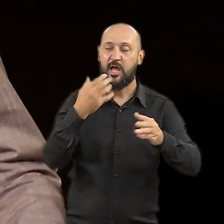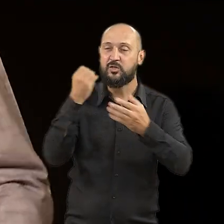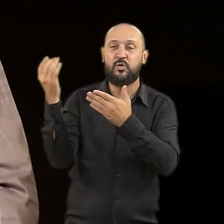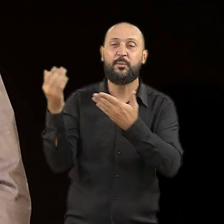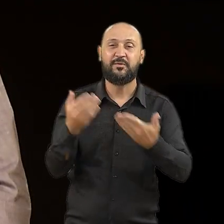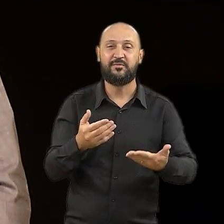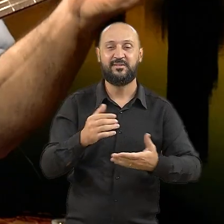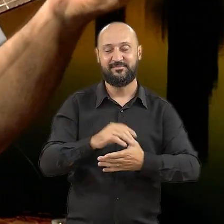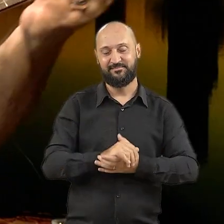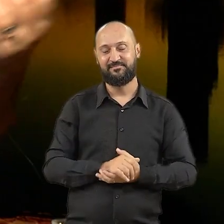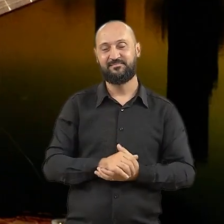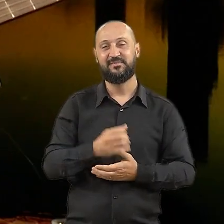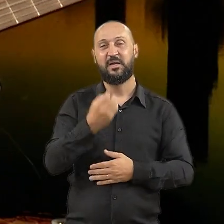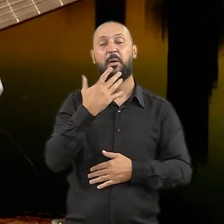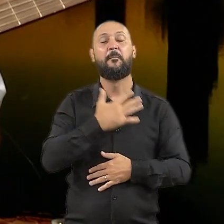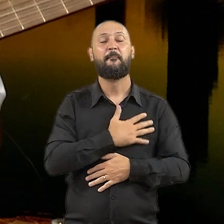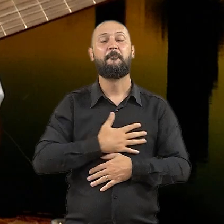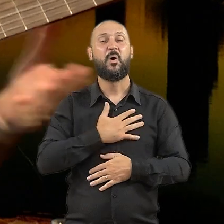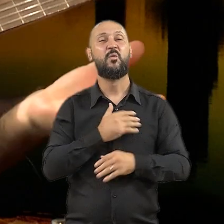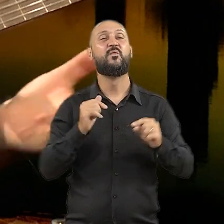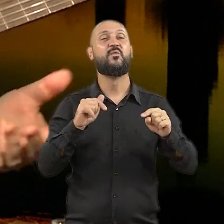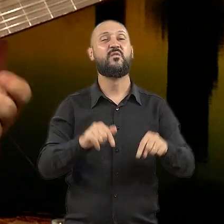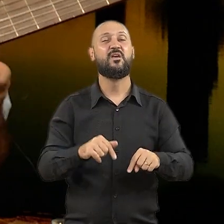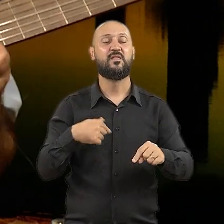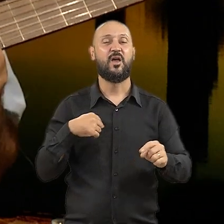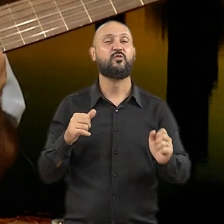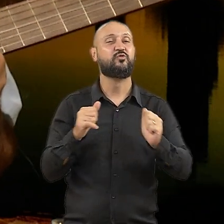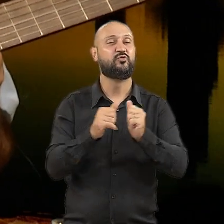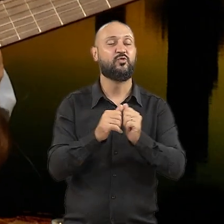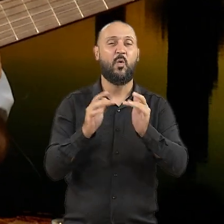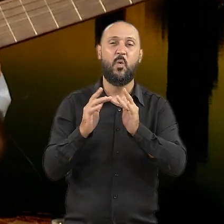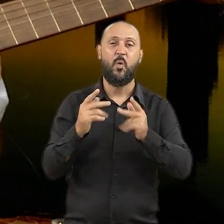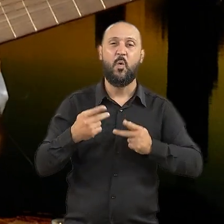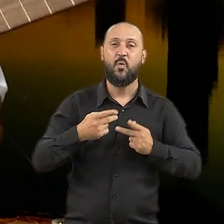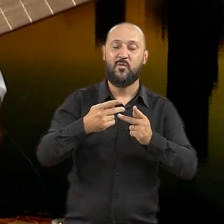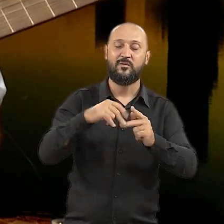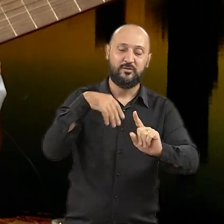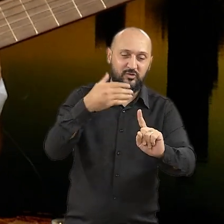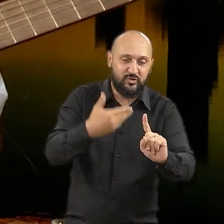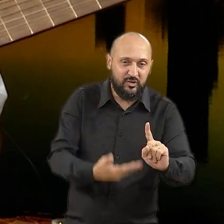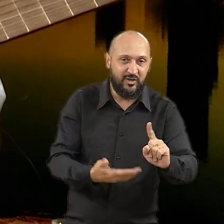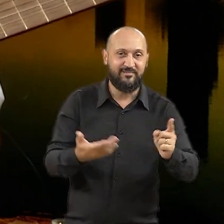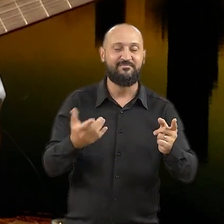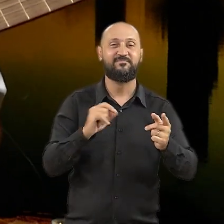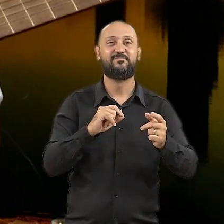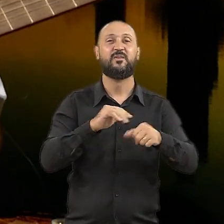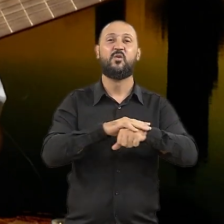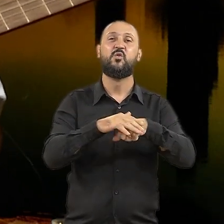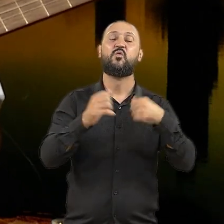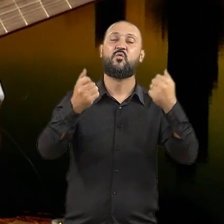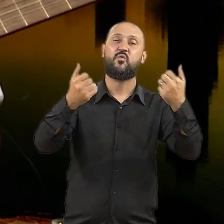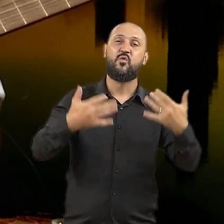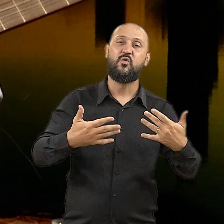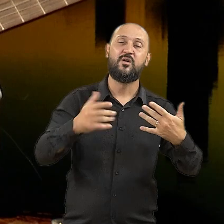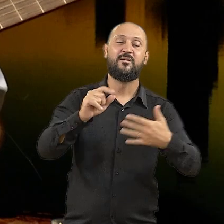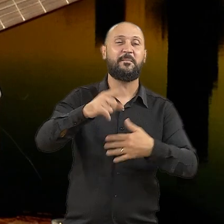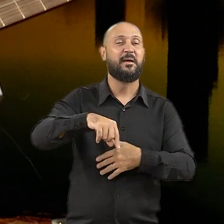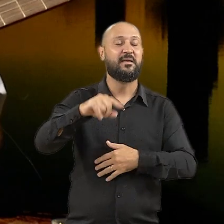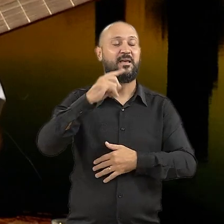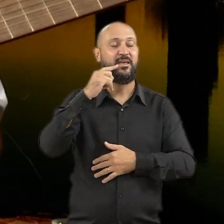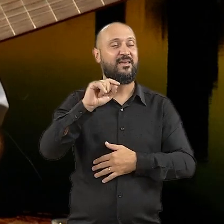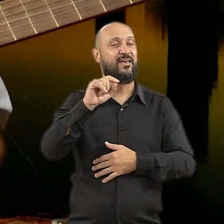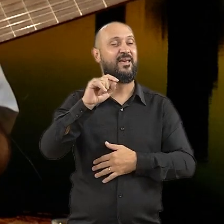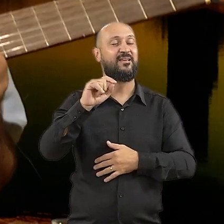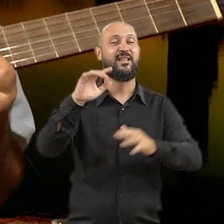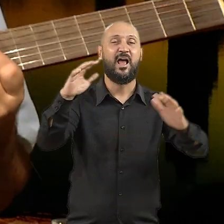Du, bem-vindo. Kleber, muito bem, muito bom estar aqui, um convite honroso esse de falar um pouquinho para os